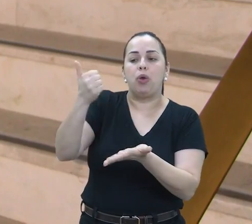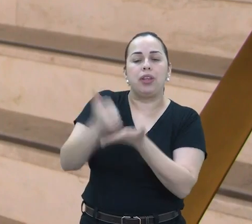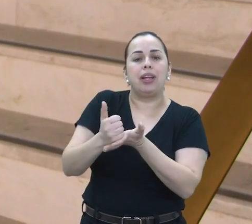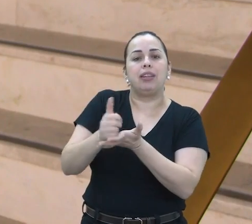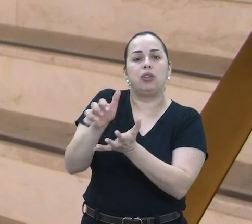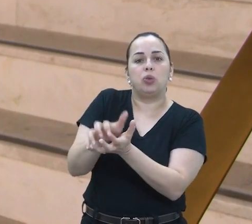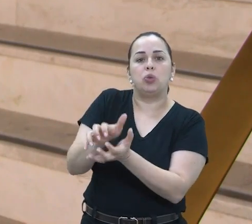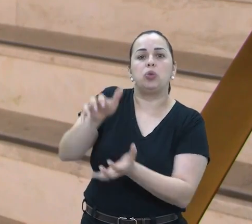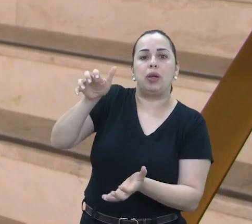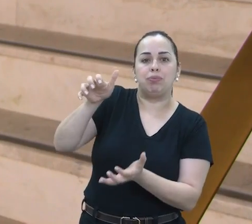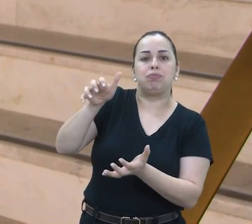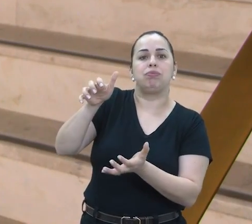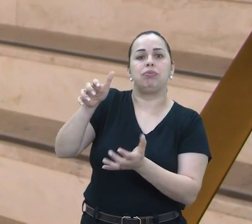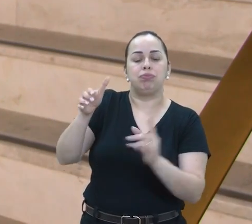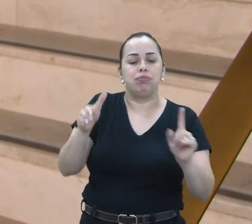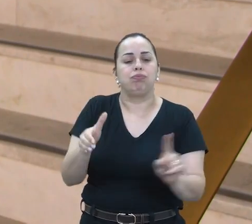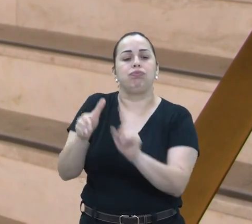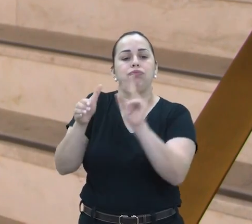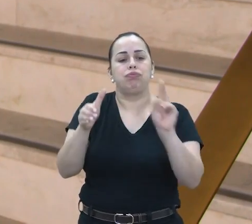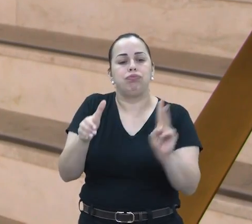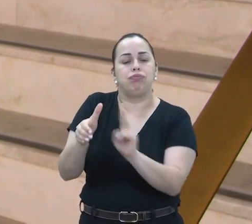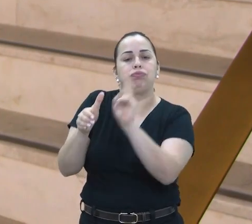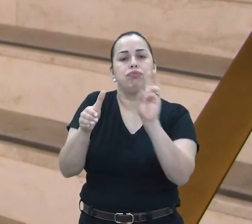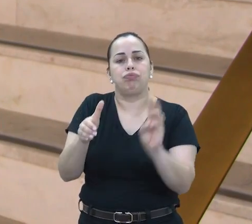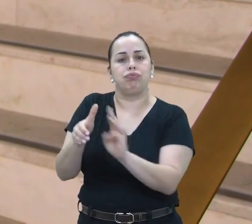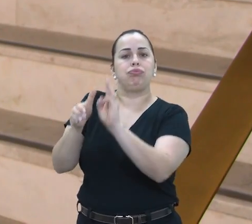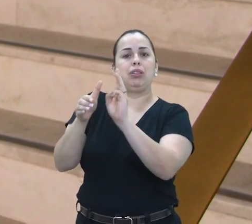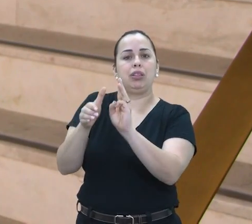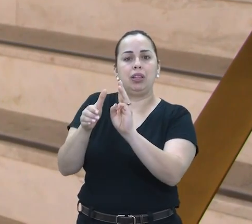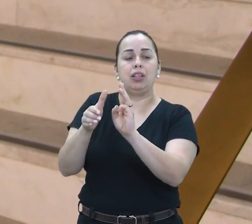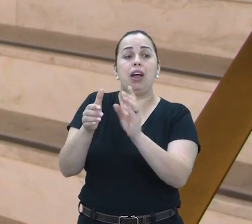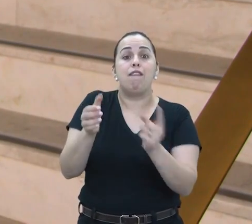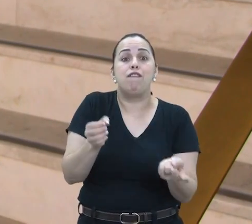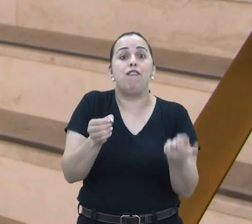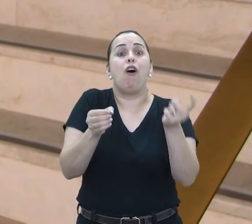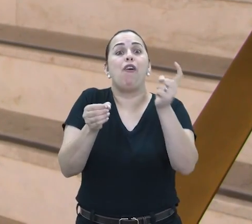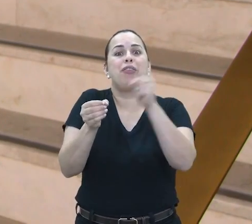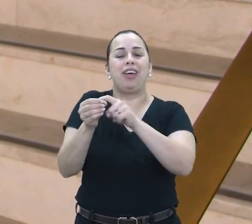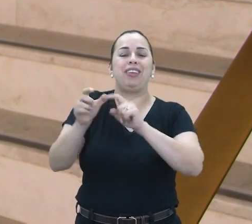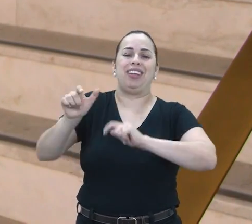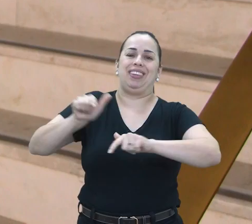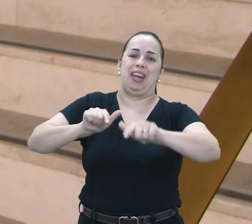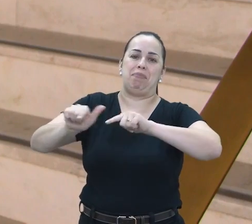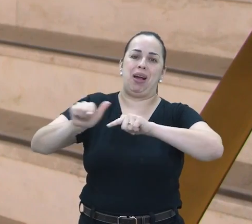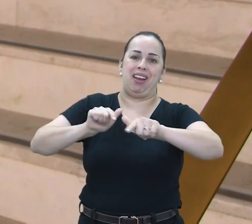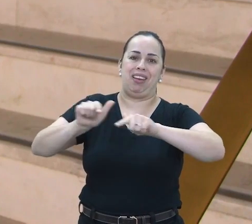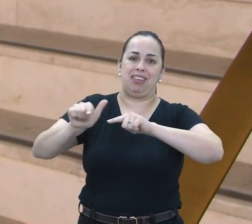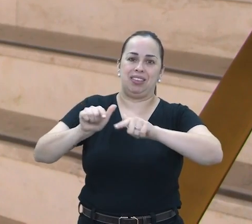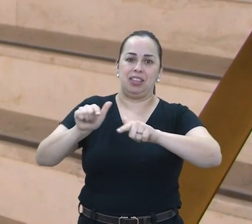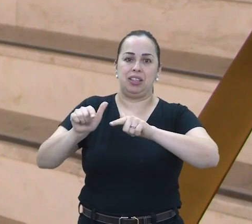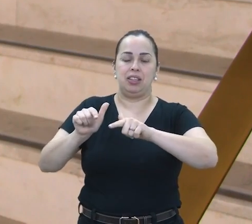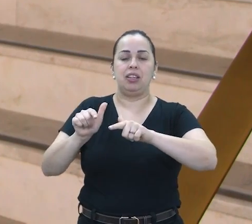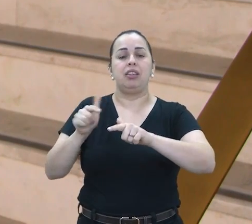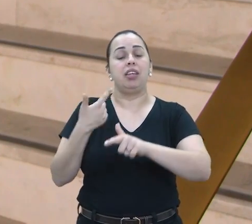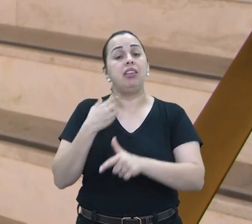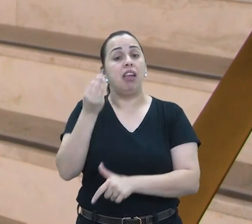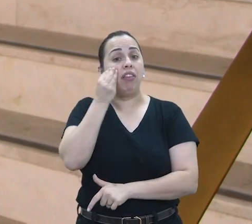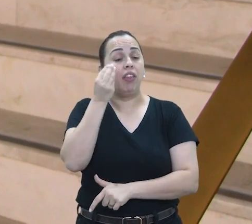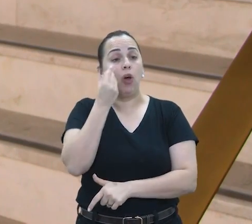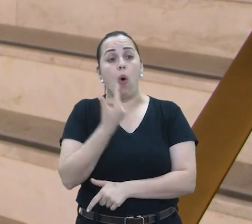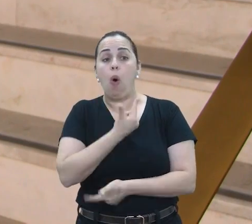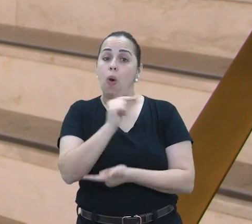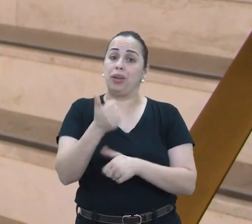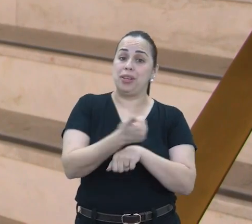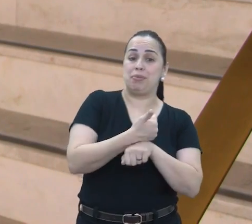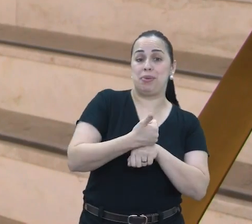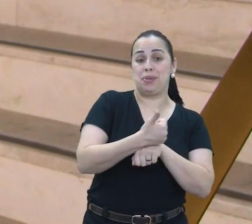esse movimento grisalho, que são pessoas idosas que estão voltando ao mundo do trabalho, fazendo outras profissões,